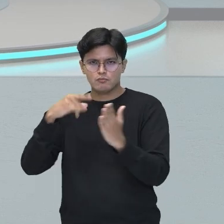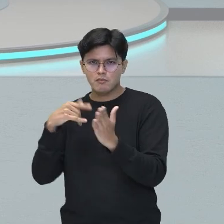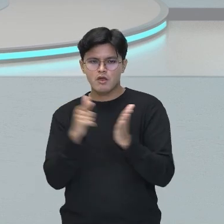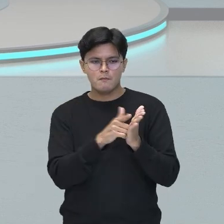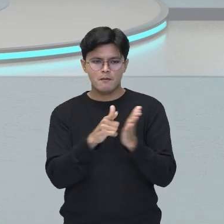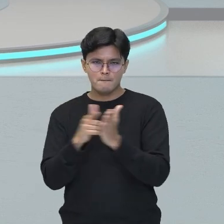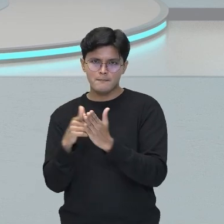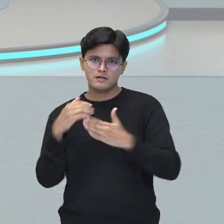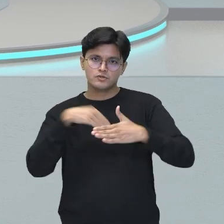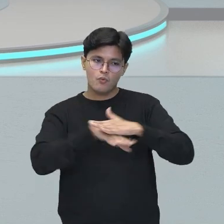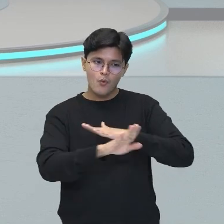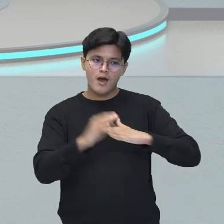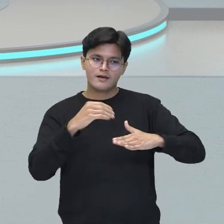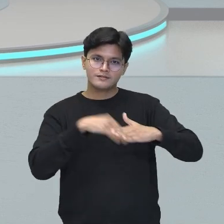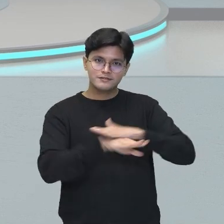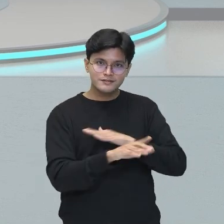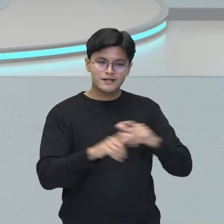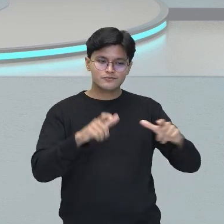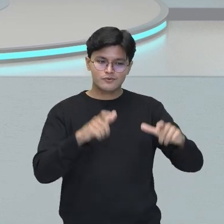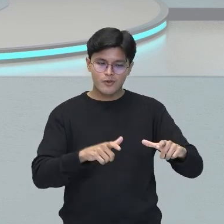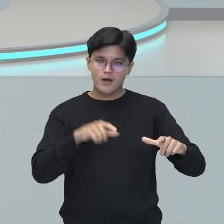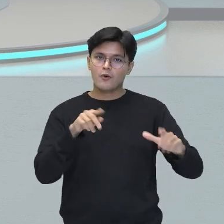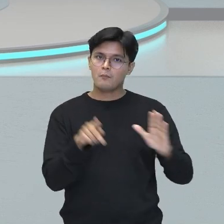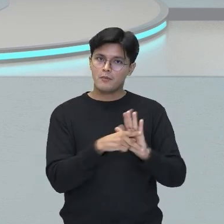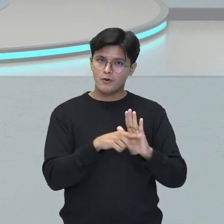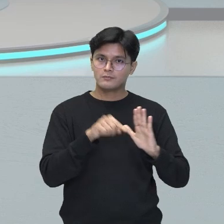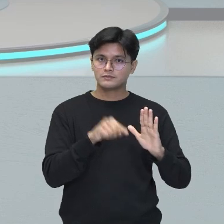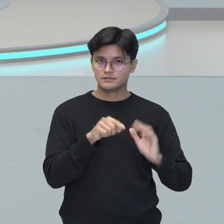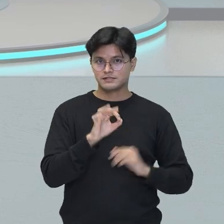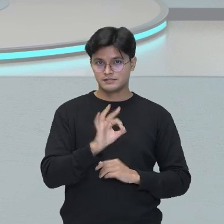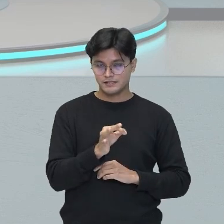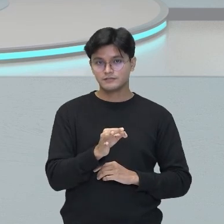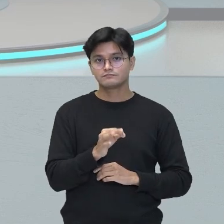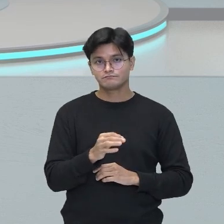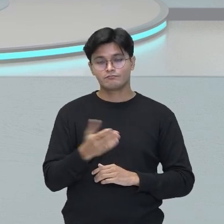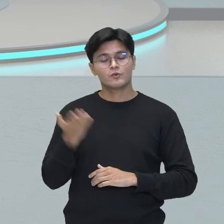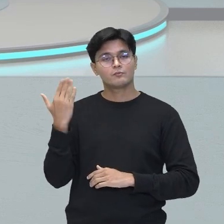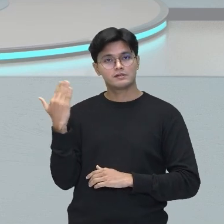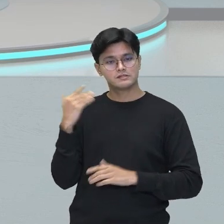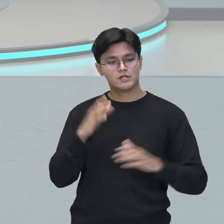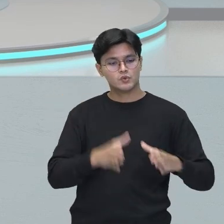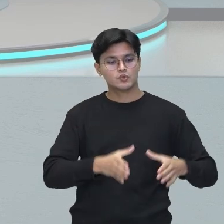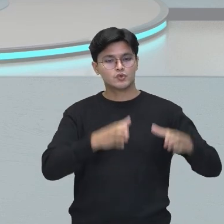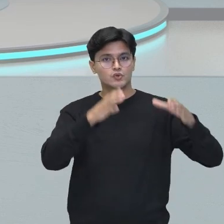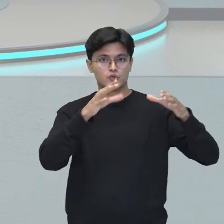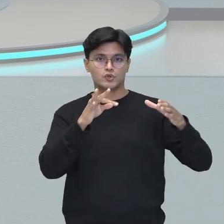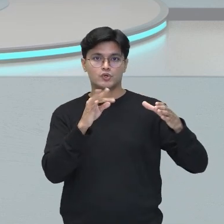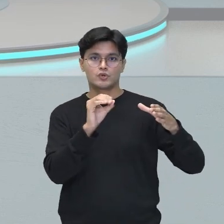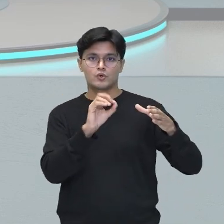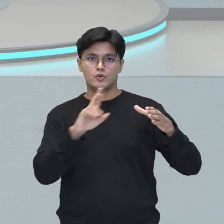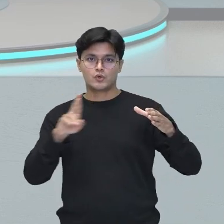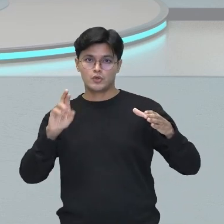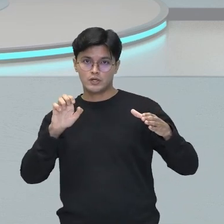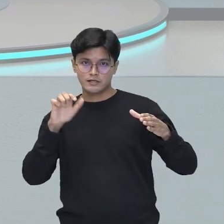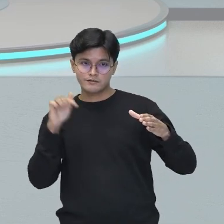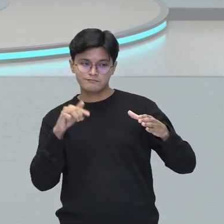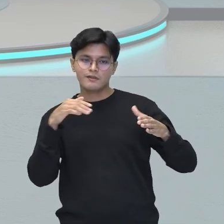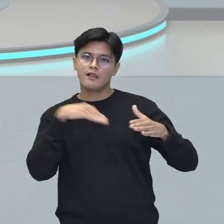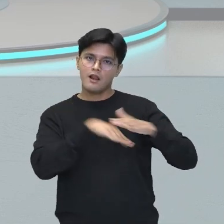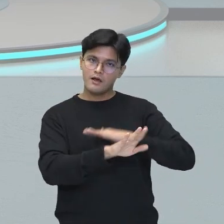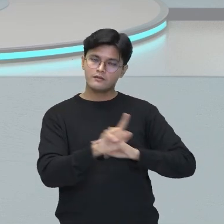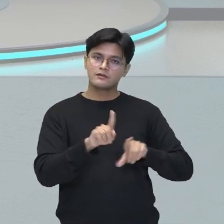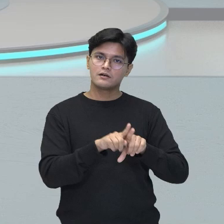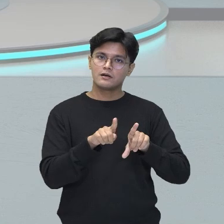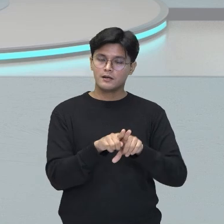escritas lá era o lugar né na torre do Tombo e Quem era que era responsável por